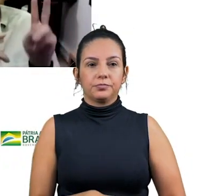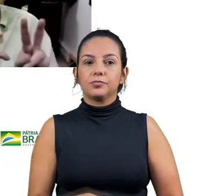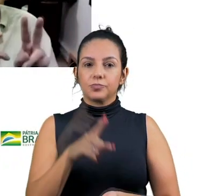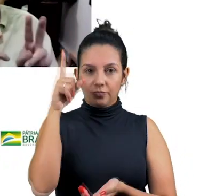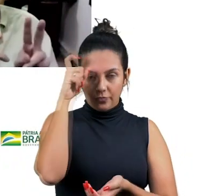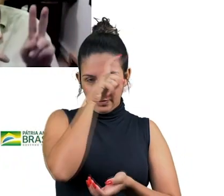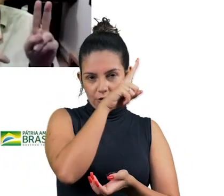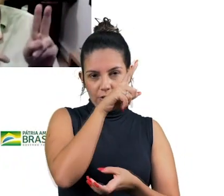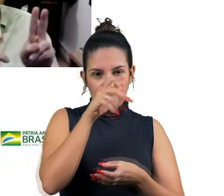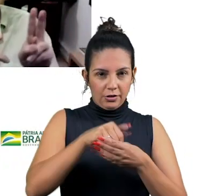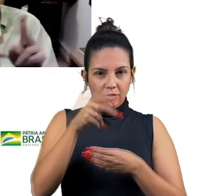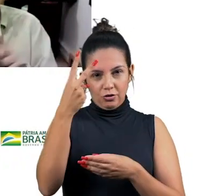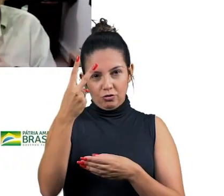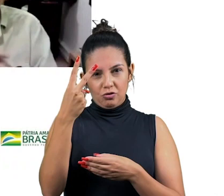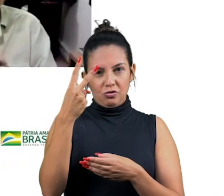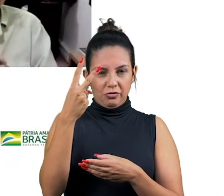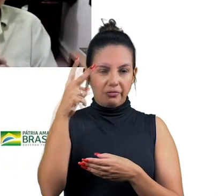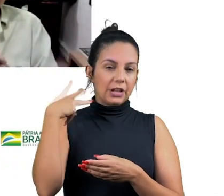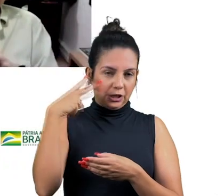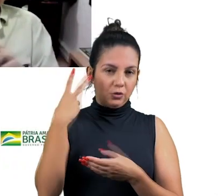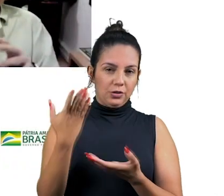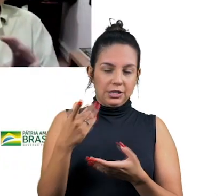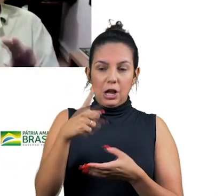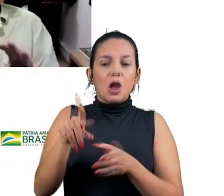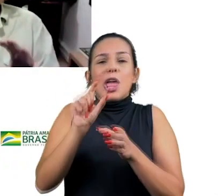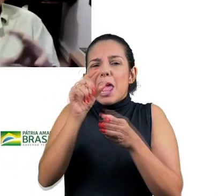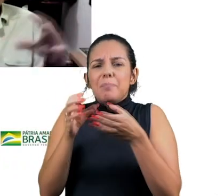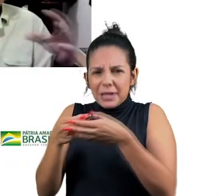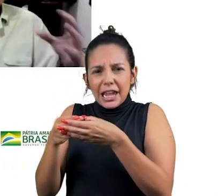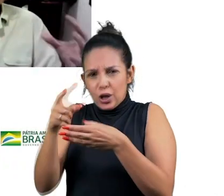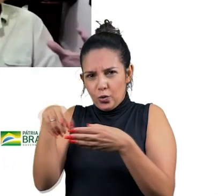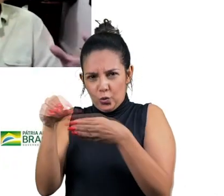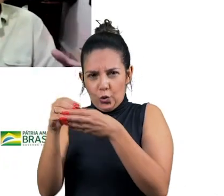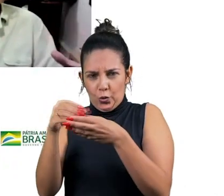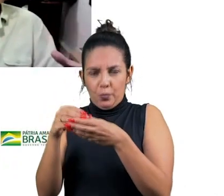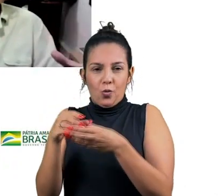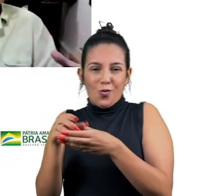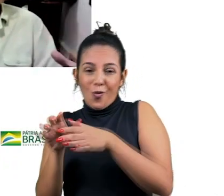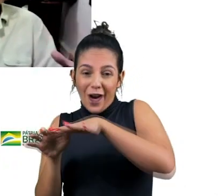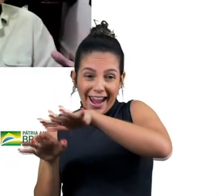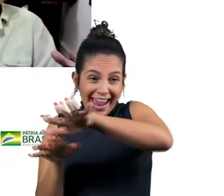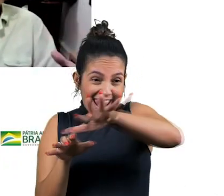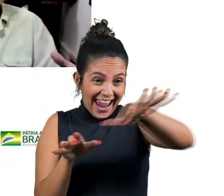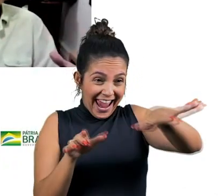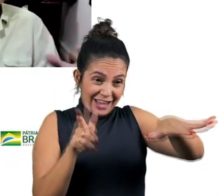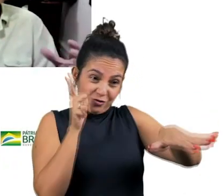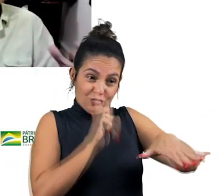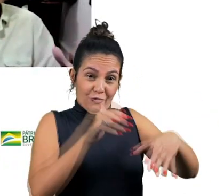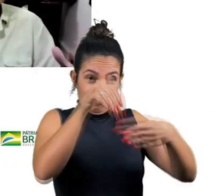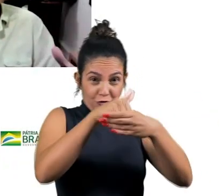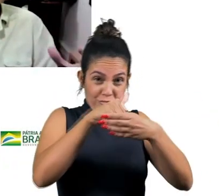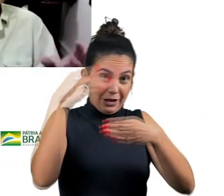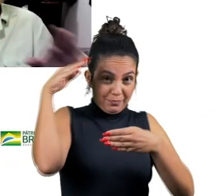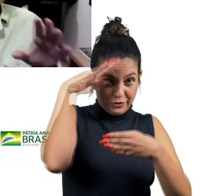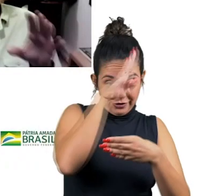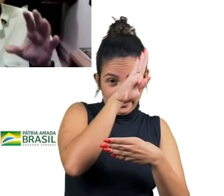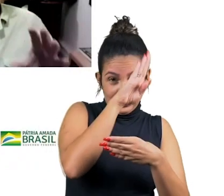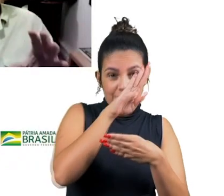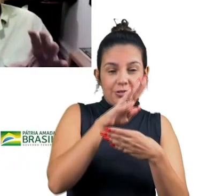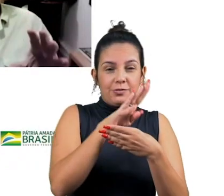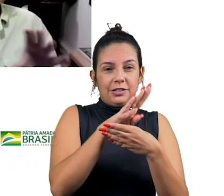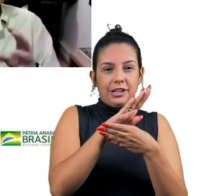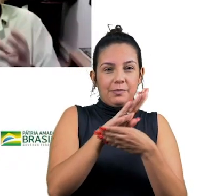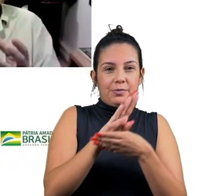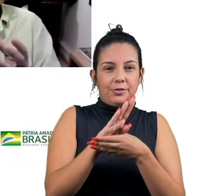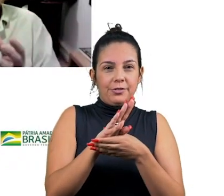Dificilmente elege mais do que 2 vereadores. Então, o resto que elegeu o Bolsonaro e o Trump